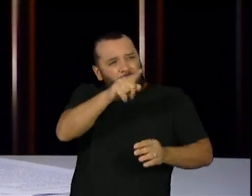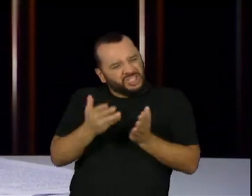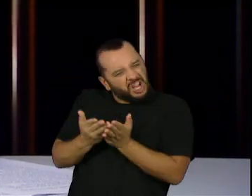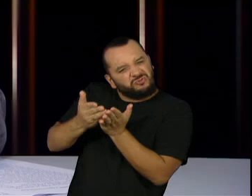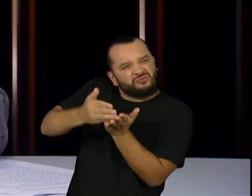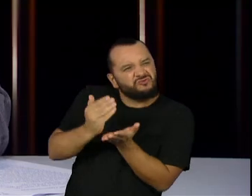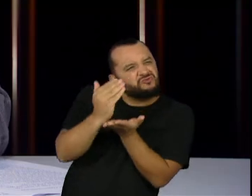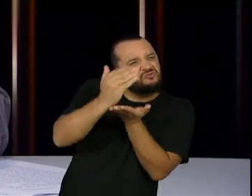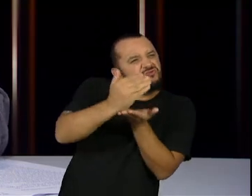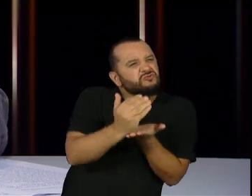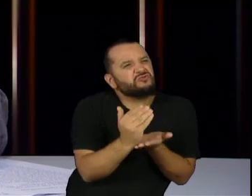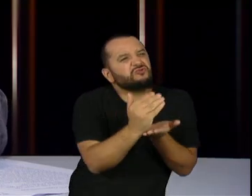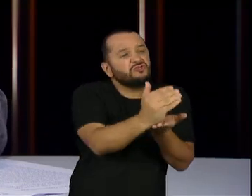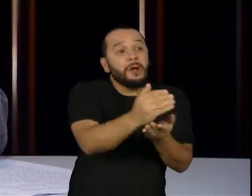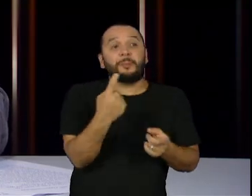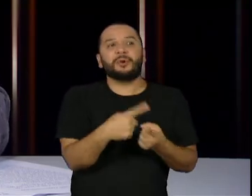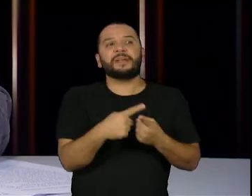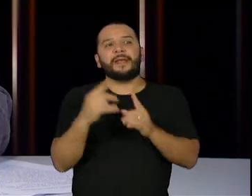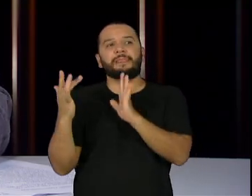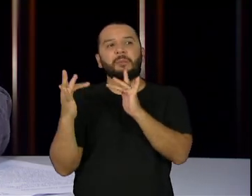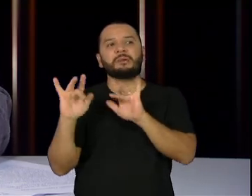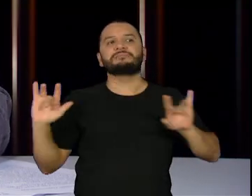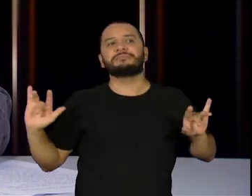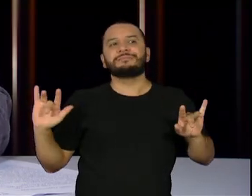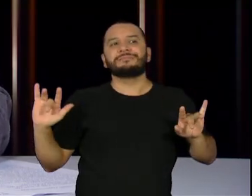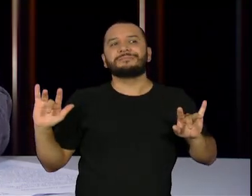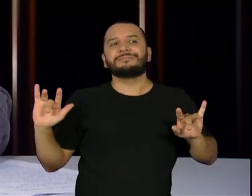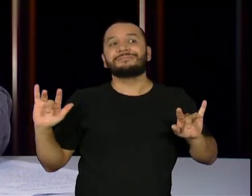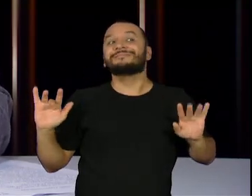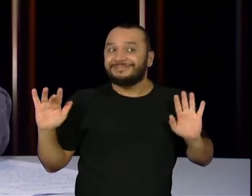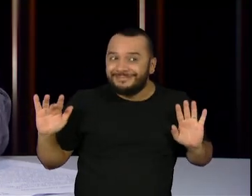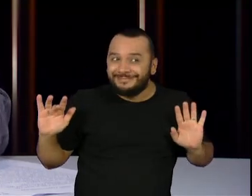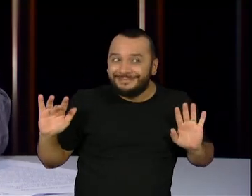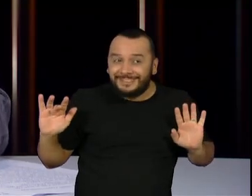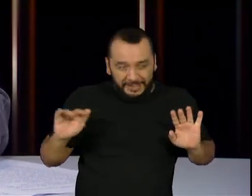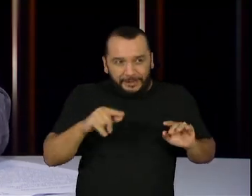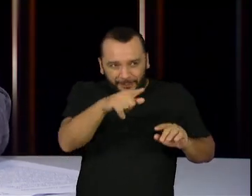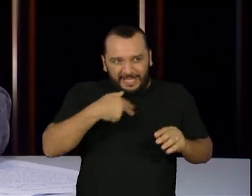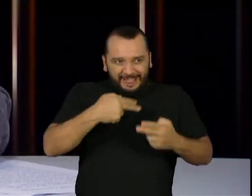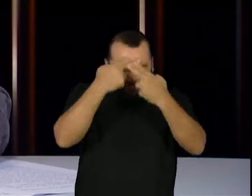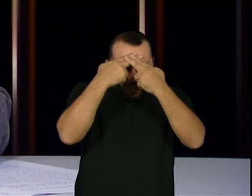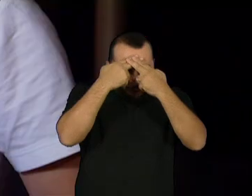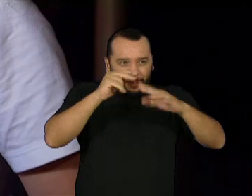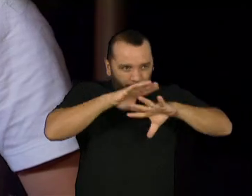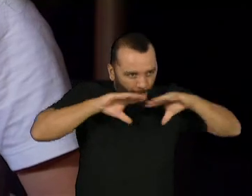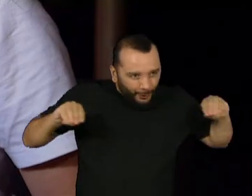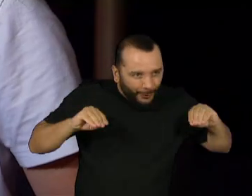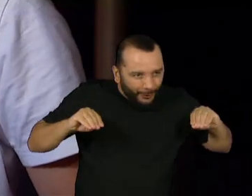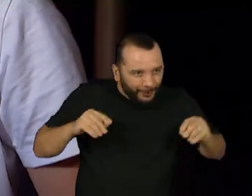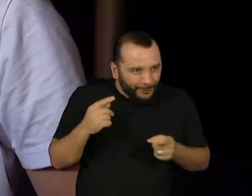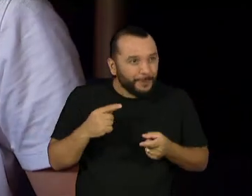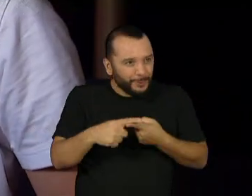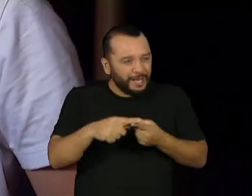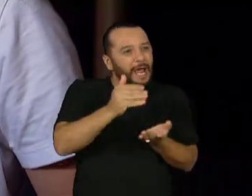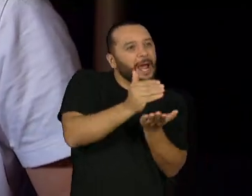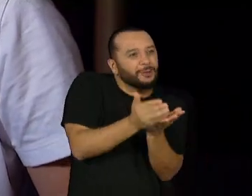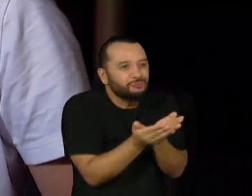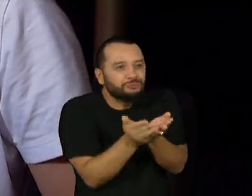Me entregue o ouro, assim, navegar ajuda a curar dor de cotovelo?